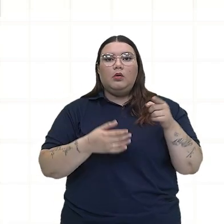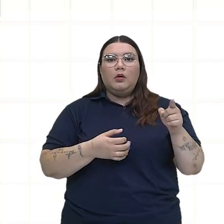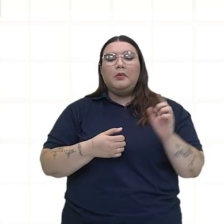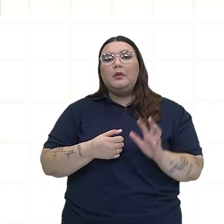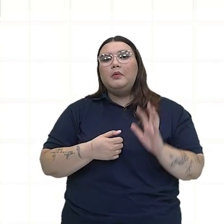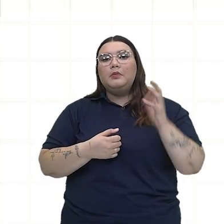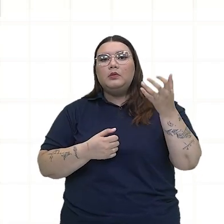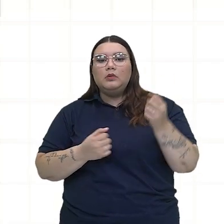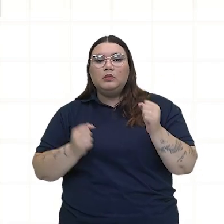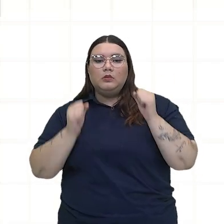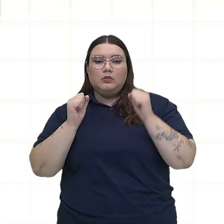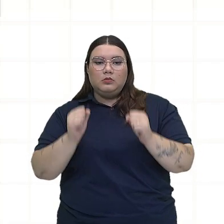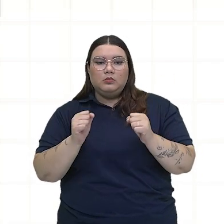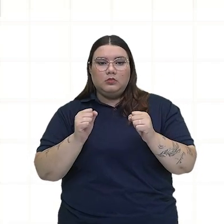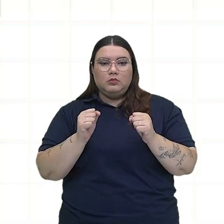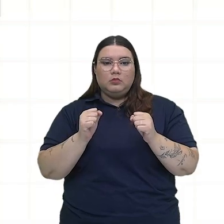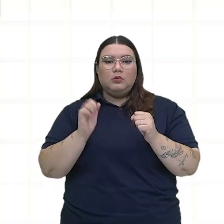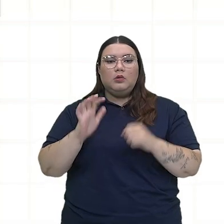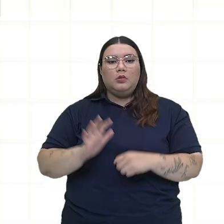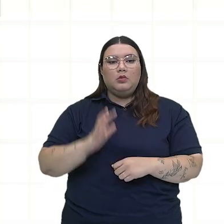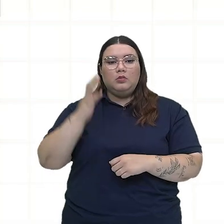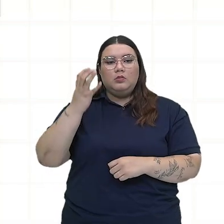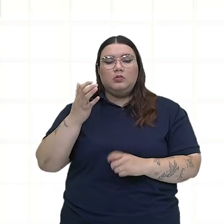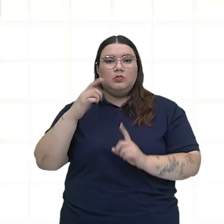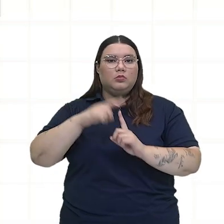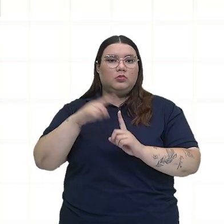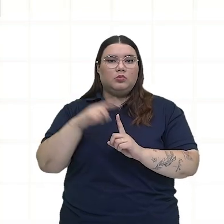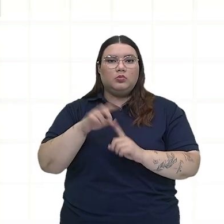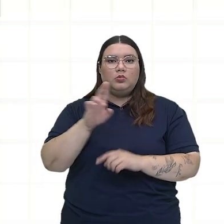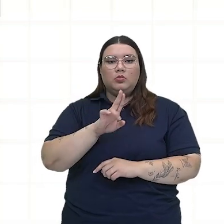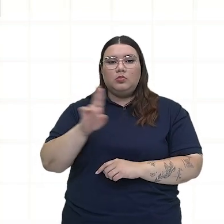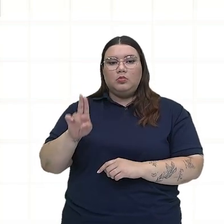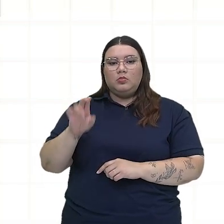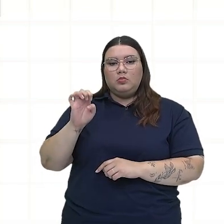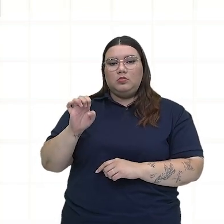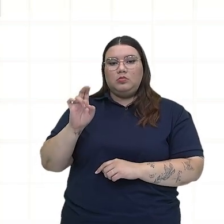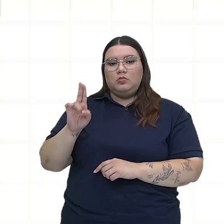d'água, ela pode acabar ocasionando a chamada